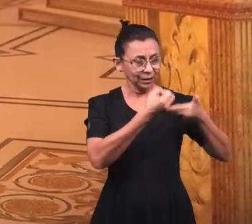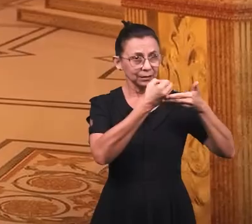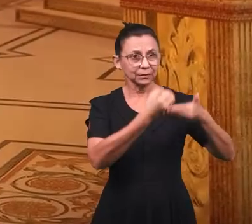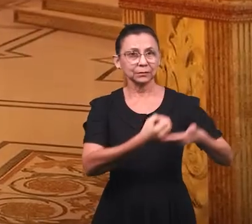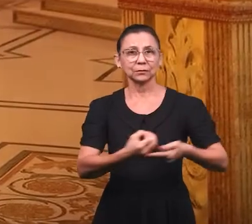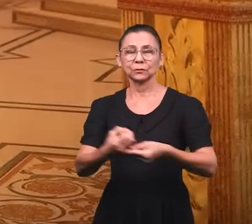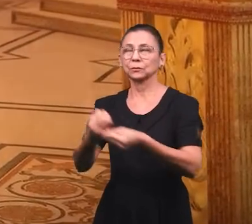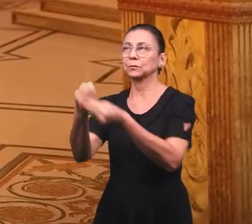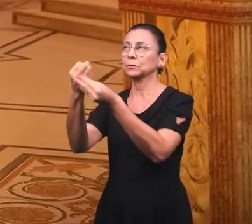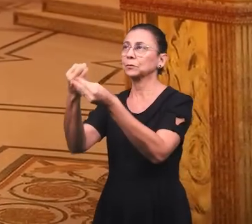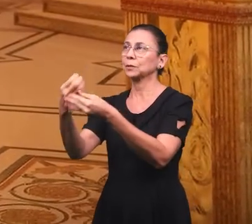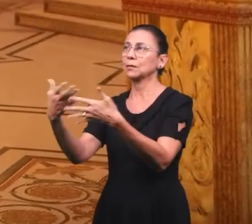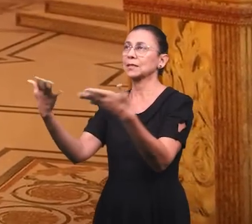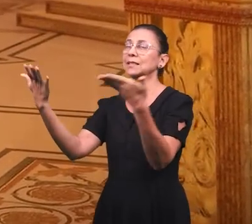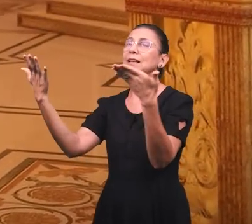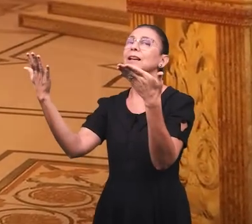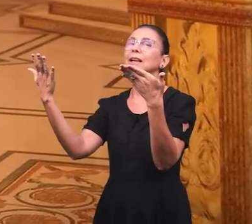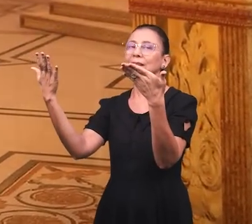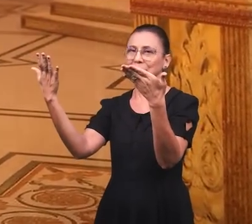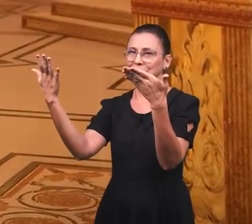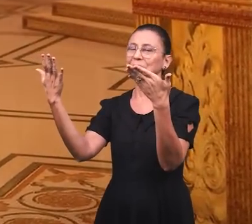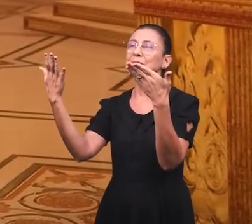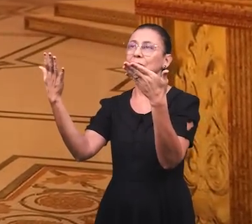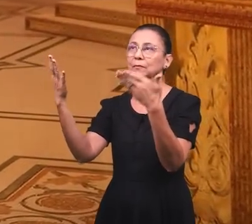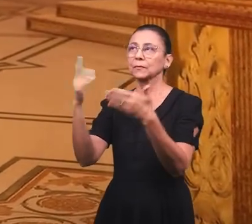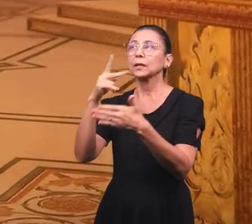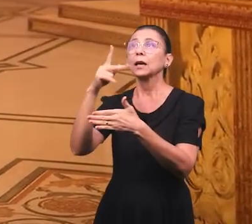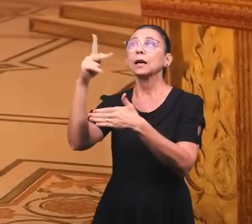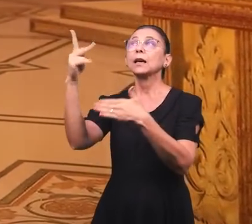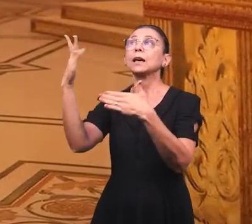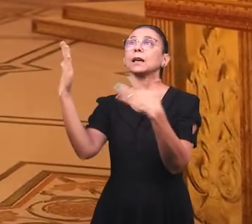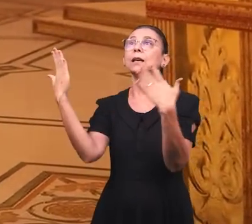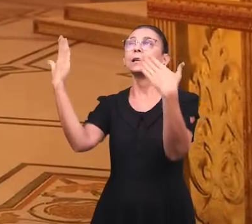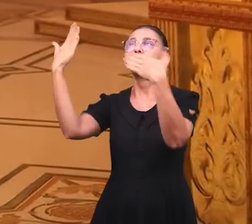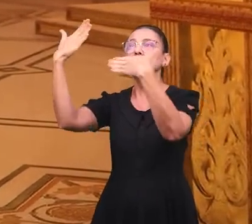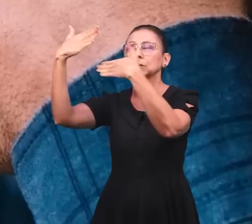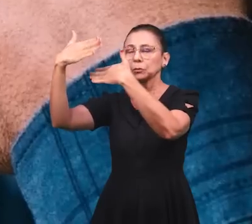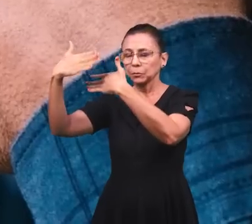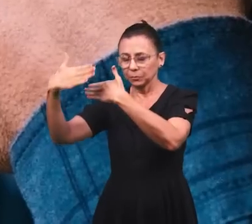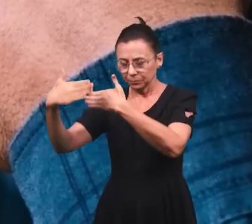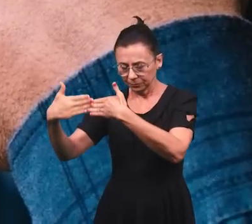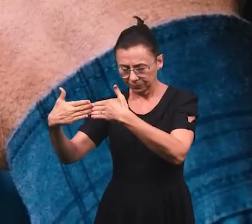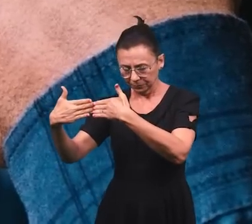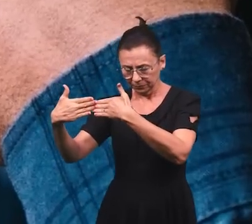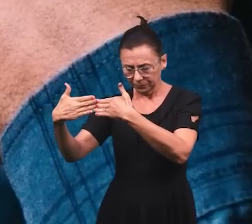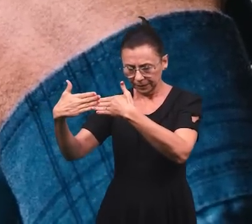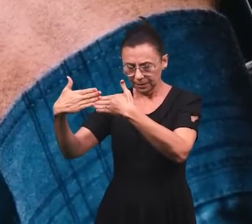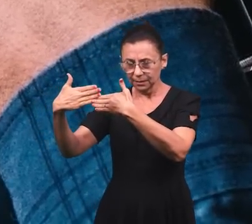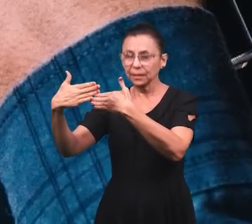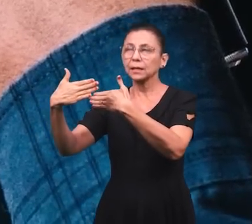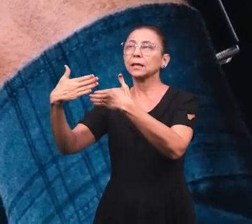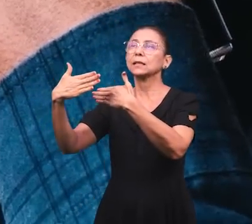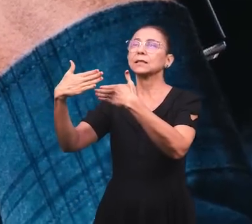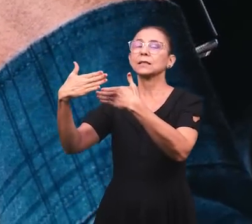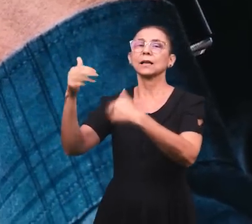te dar todo o meu ser, em